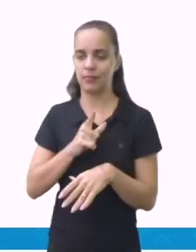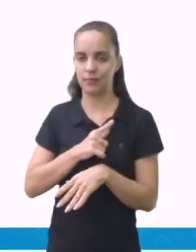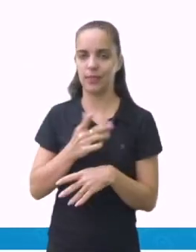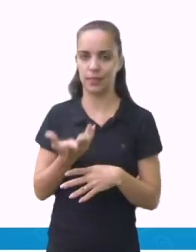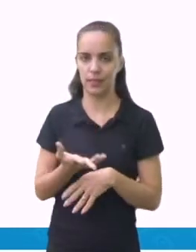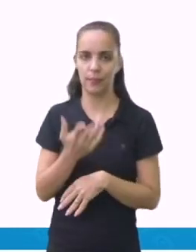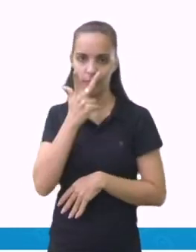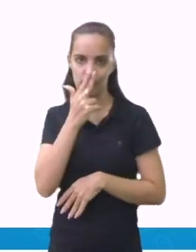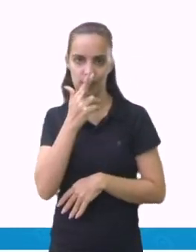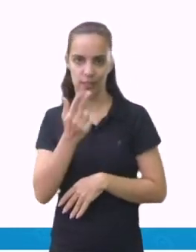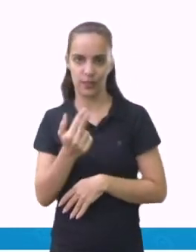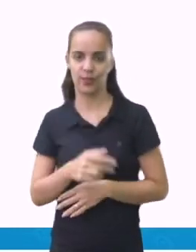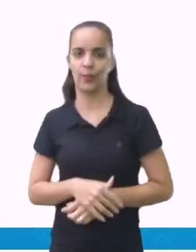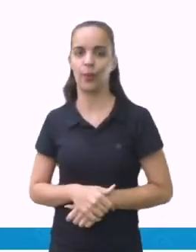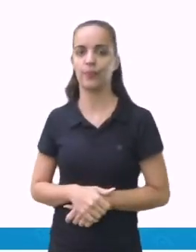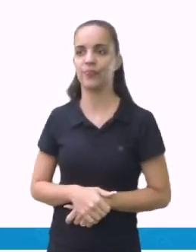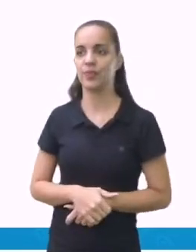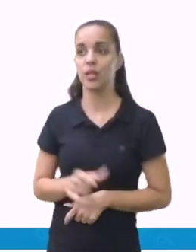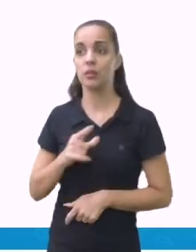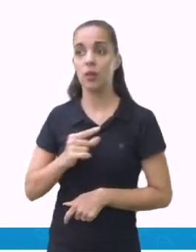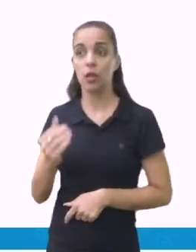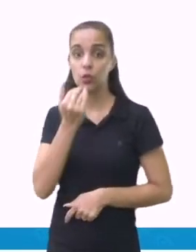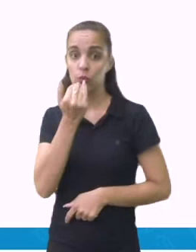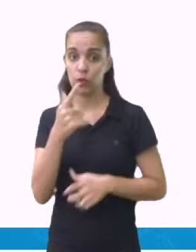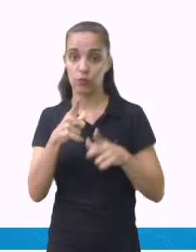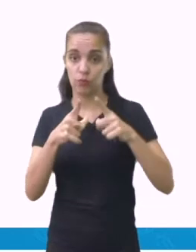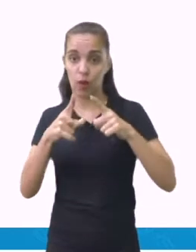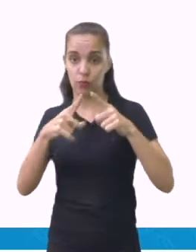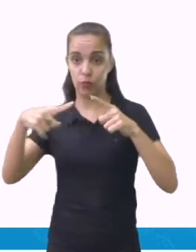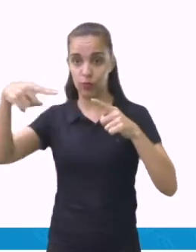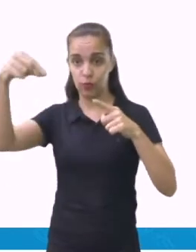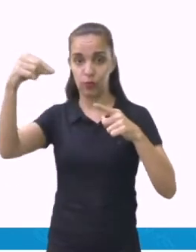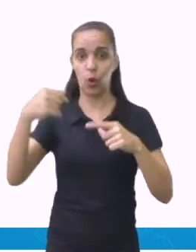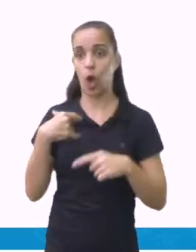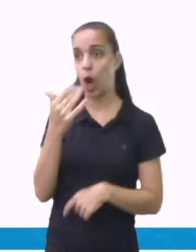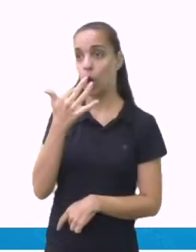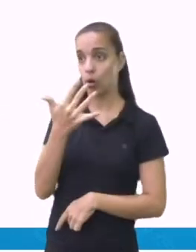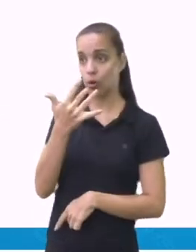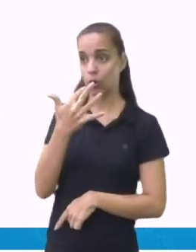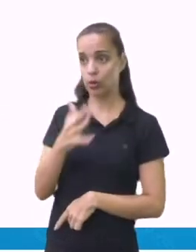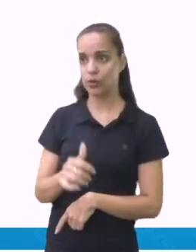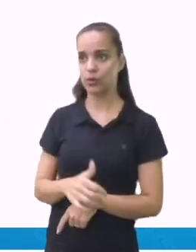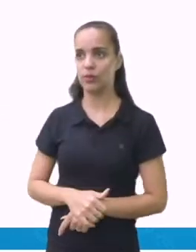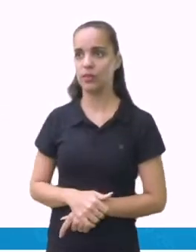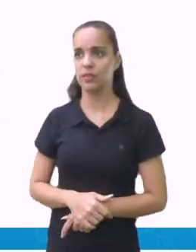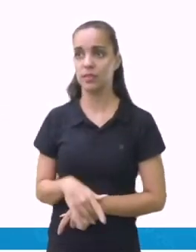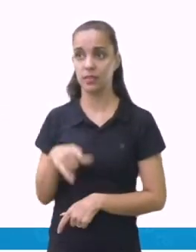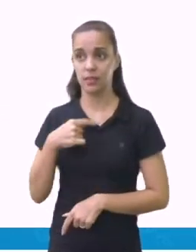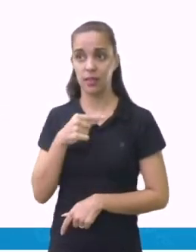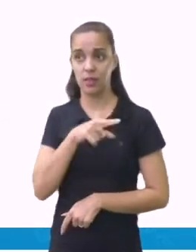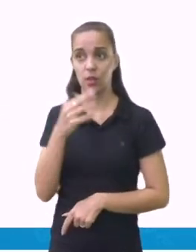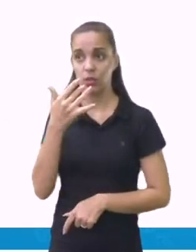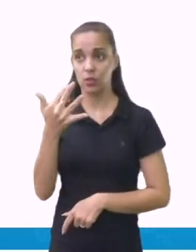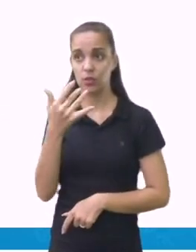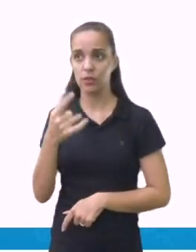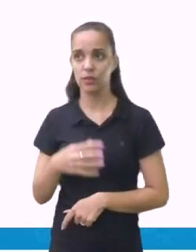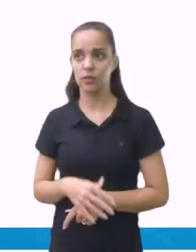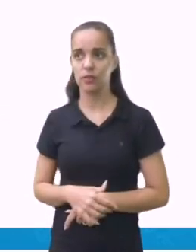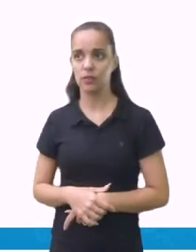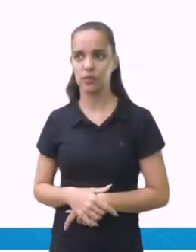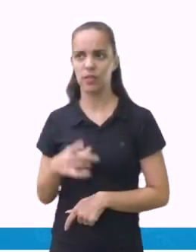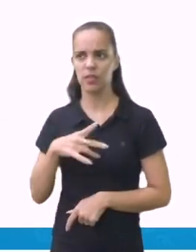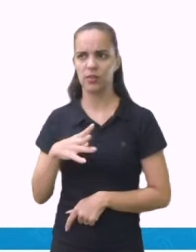aquela folhinha. E temos também as coloridas. Essas coloridas aqui ajudam muito